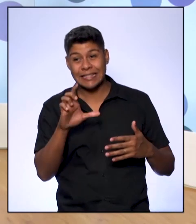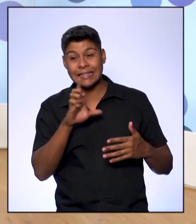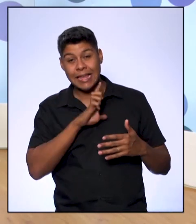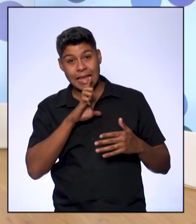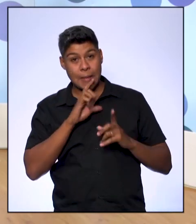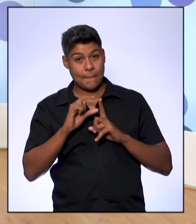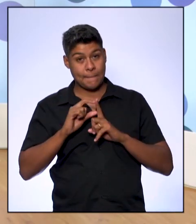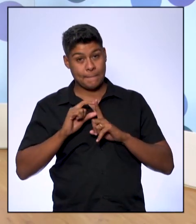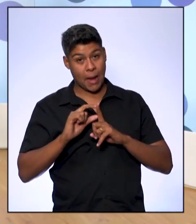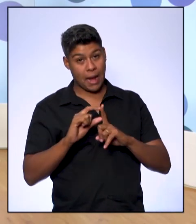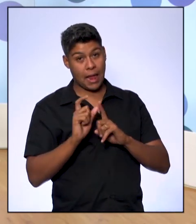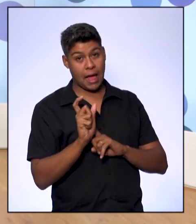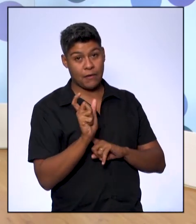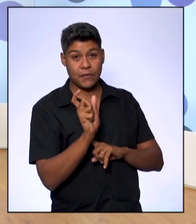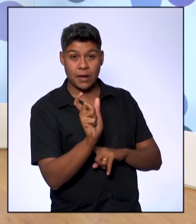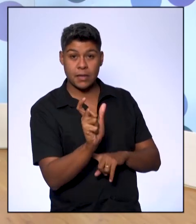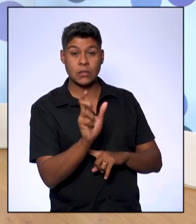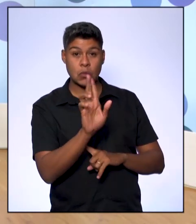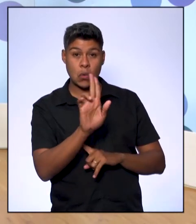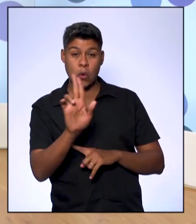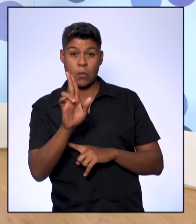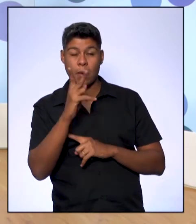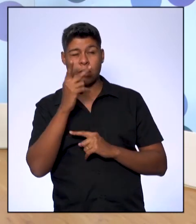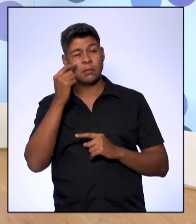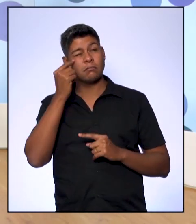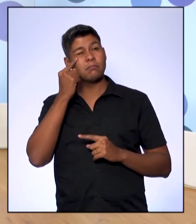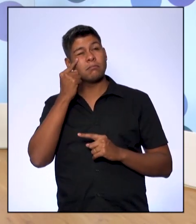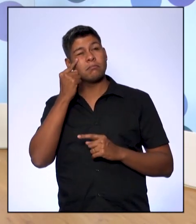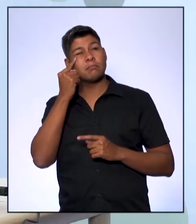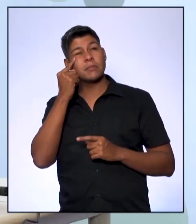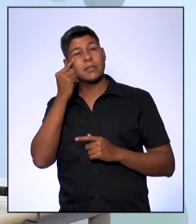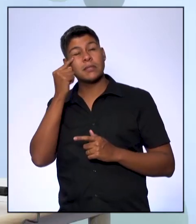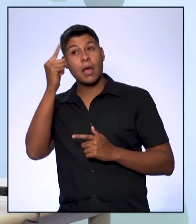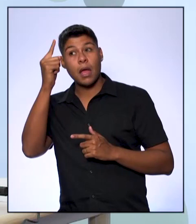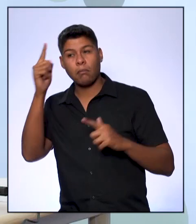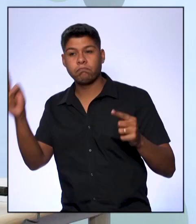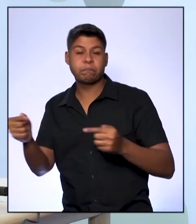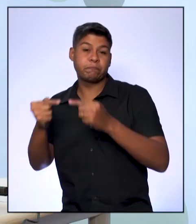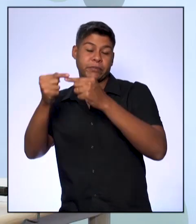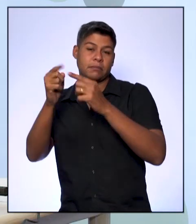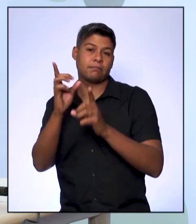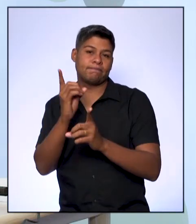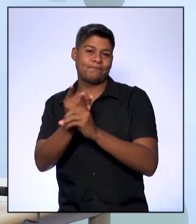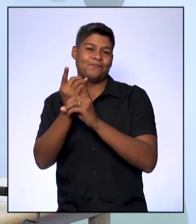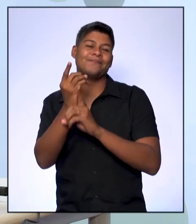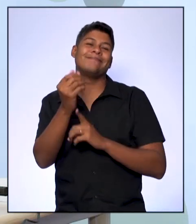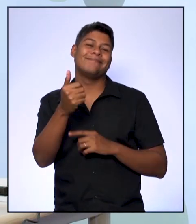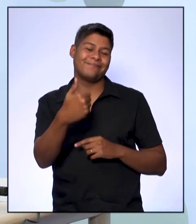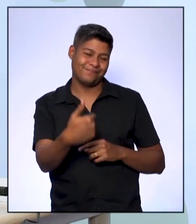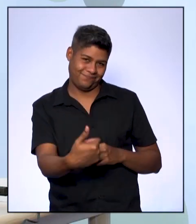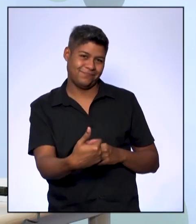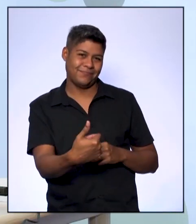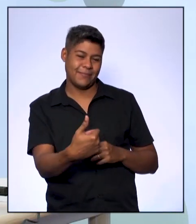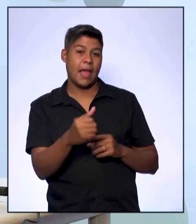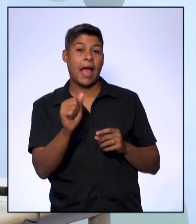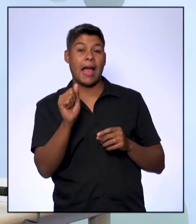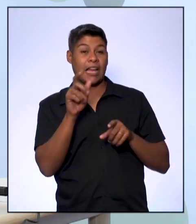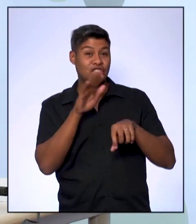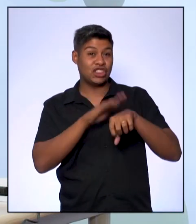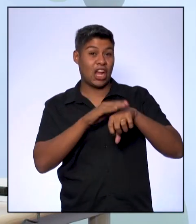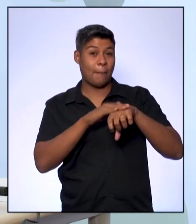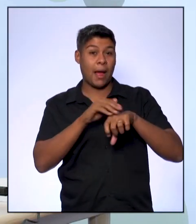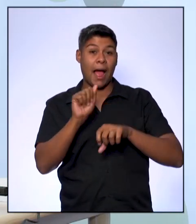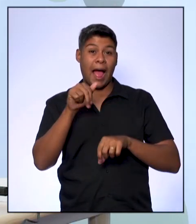tenho uma palavra para nomear eu pego por associação uma idêntica que correspondem tão analogia tá